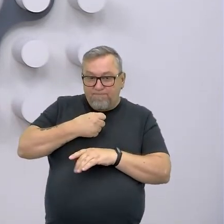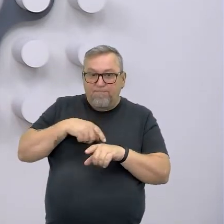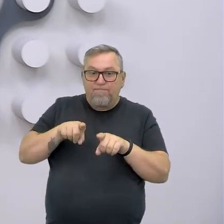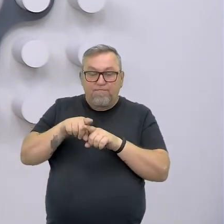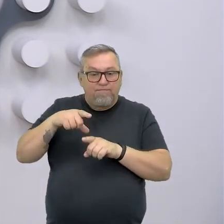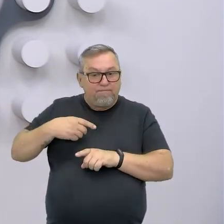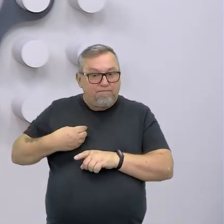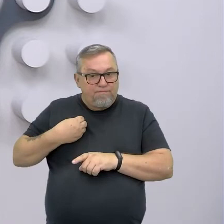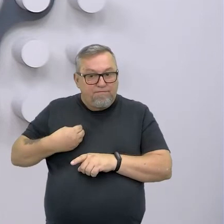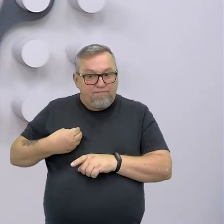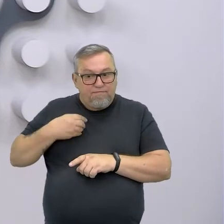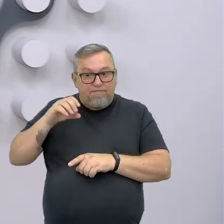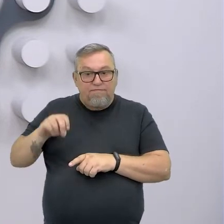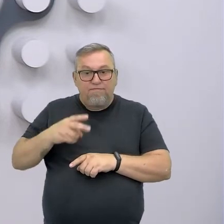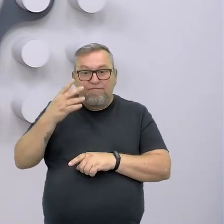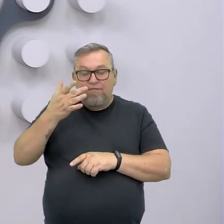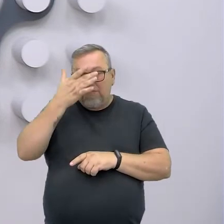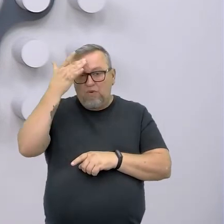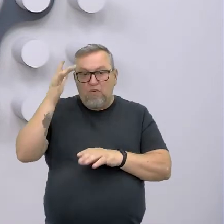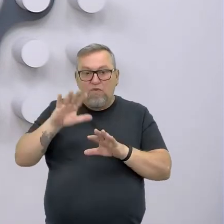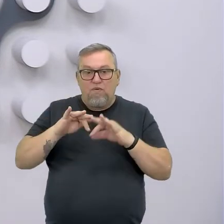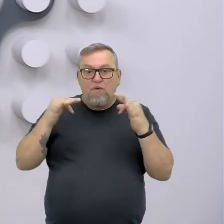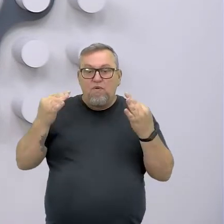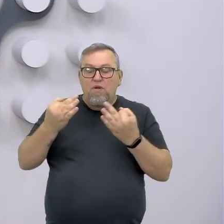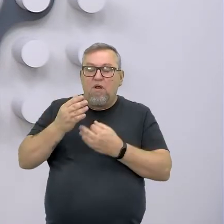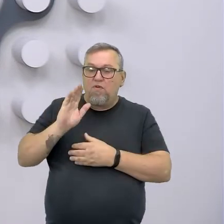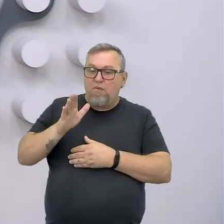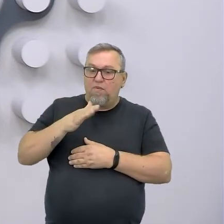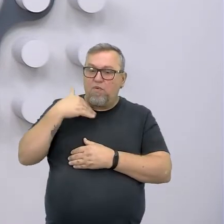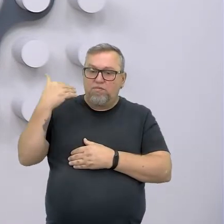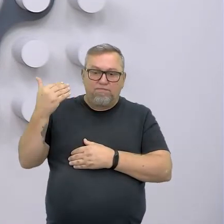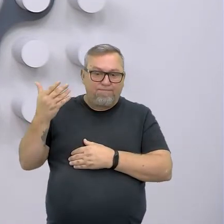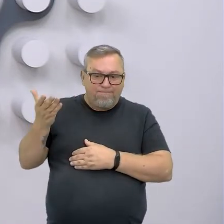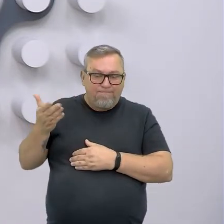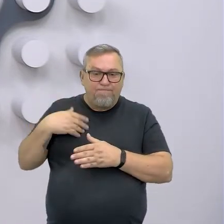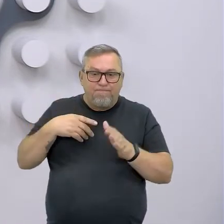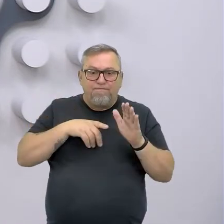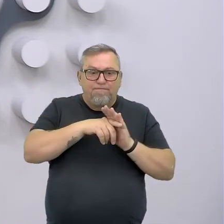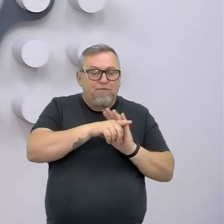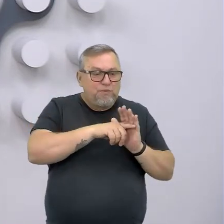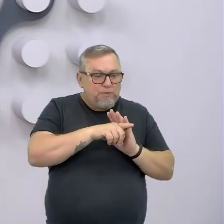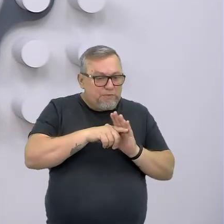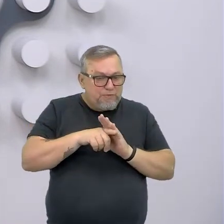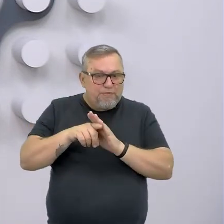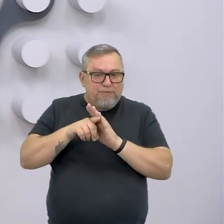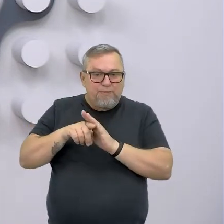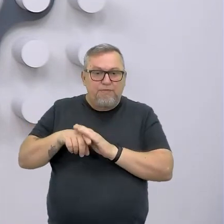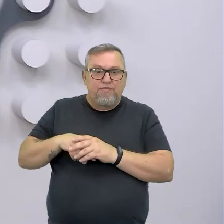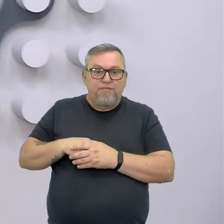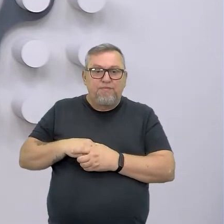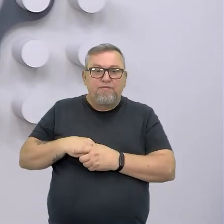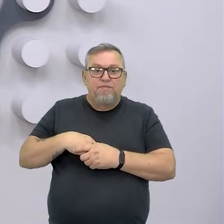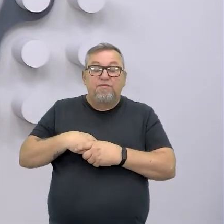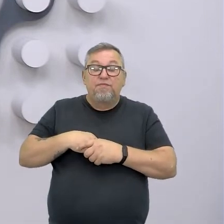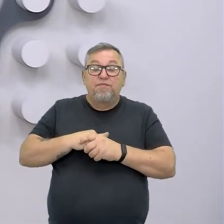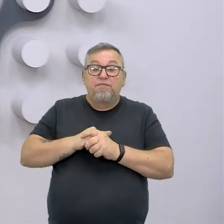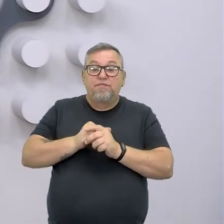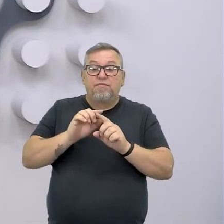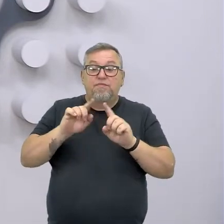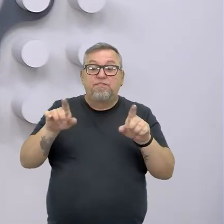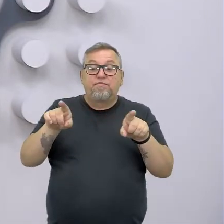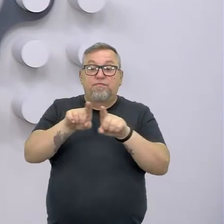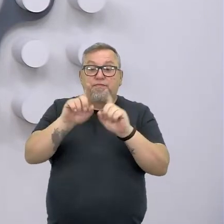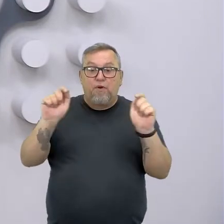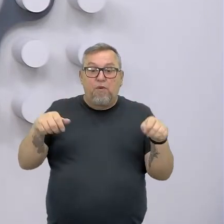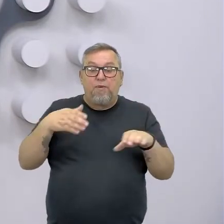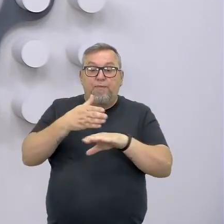está vivo, ou familiares de uma pessoa que morreu e etc. Então, essa pessoa não está indo numa biblioteca, mas ela também